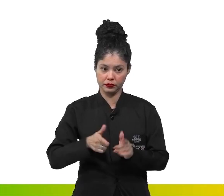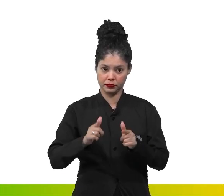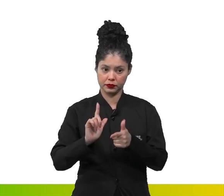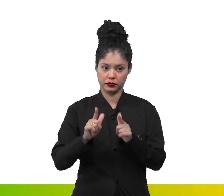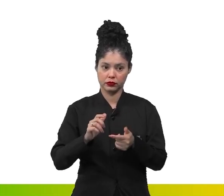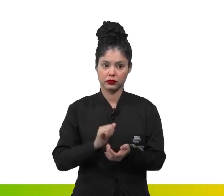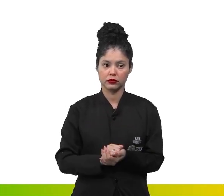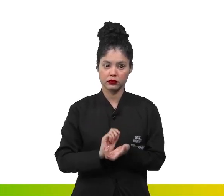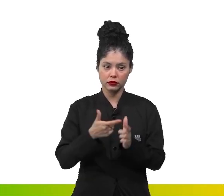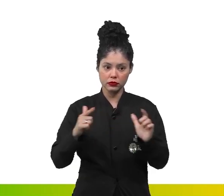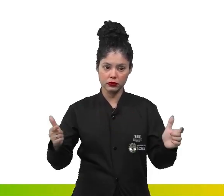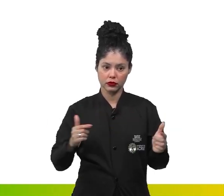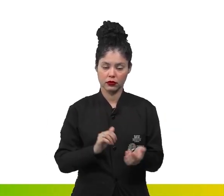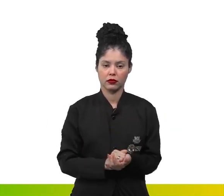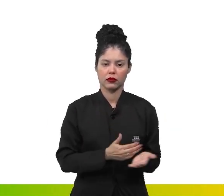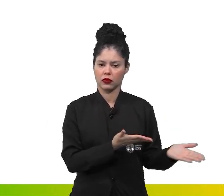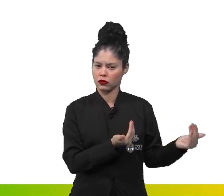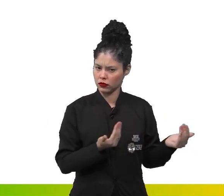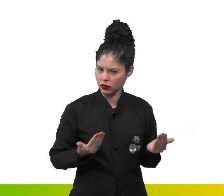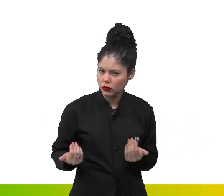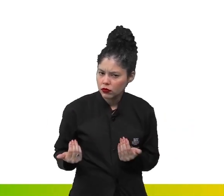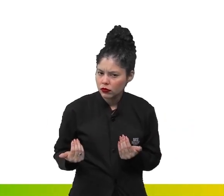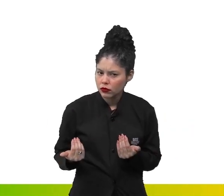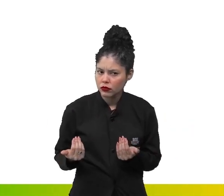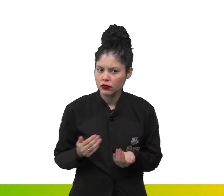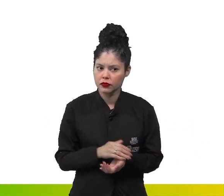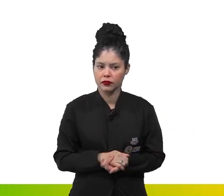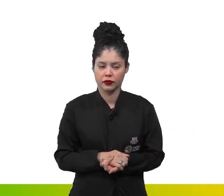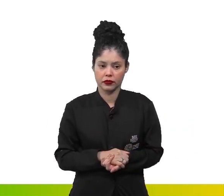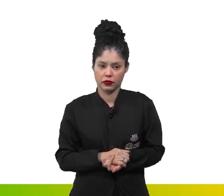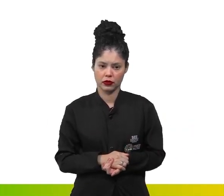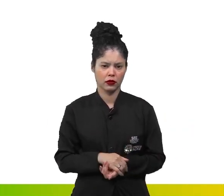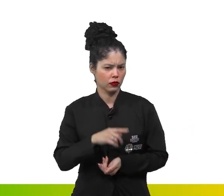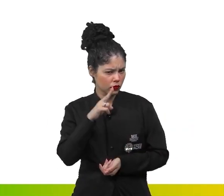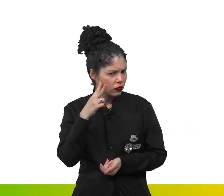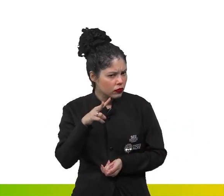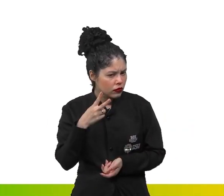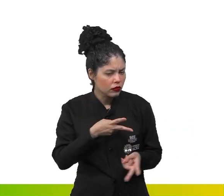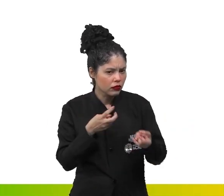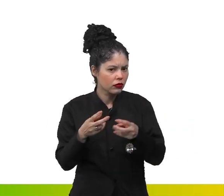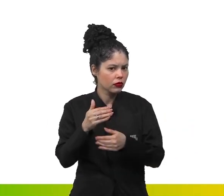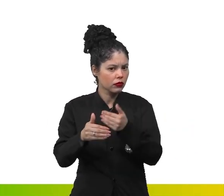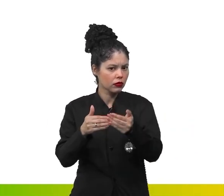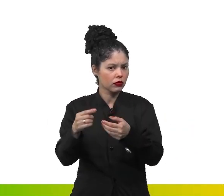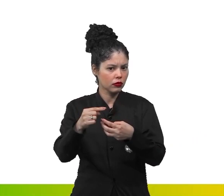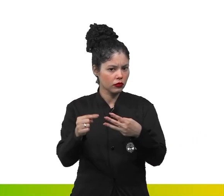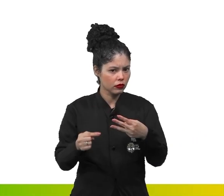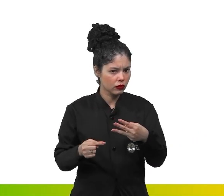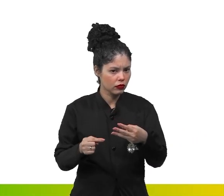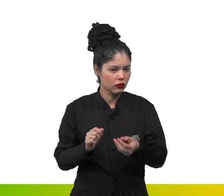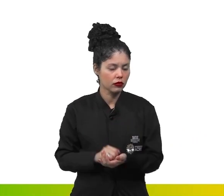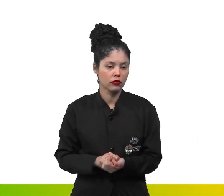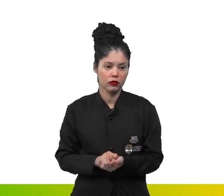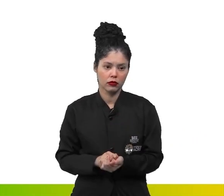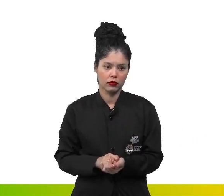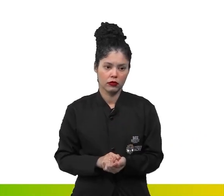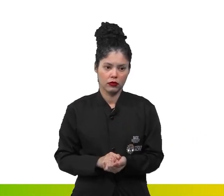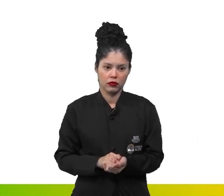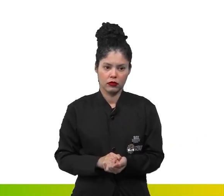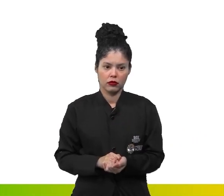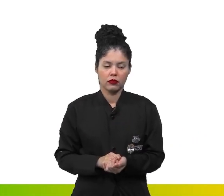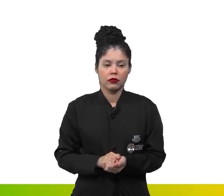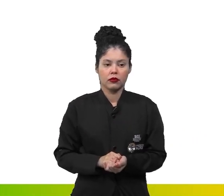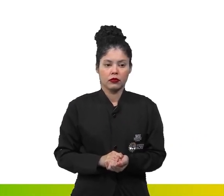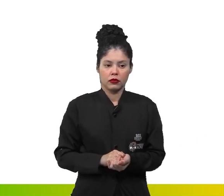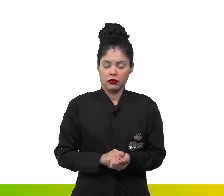A, crescimento da faixa juvenil. Foi isso que a gente observou ao longo das 3 pirâmides? Crescimento dos